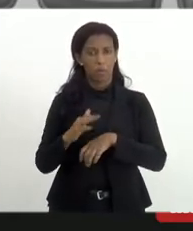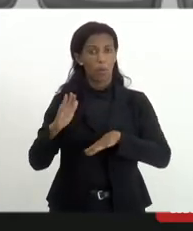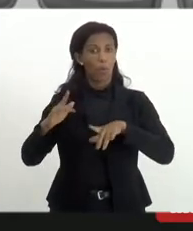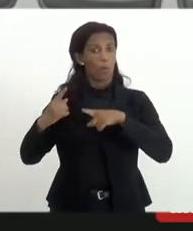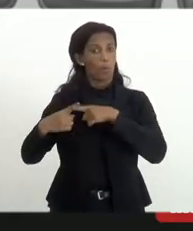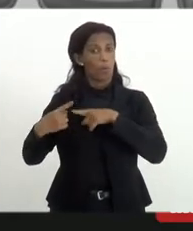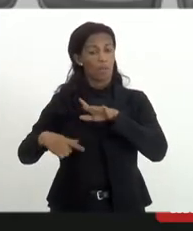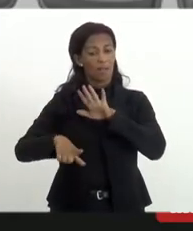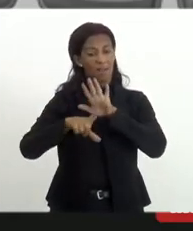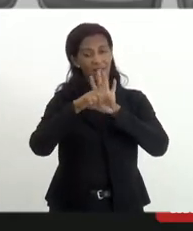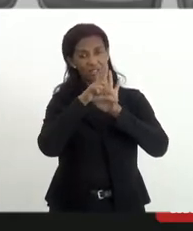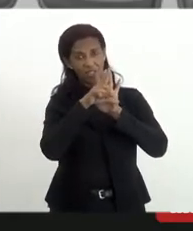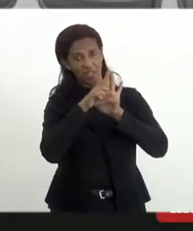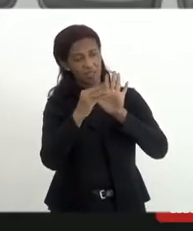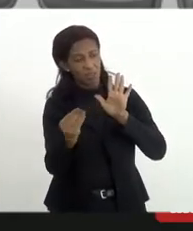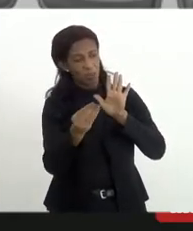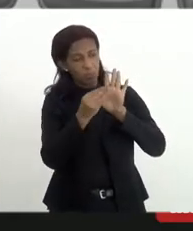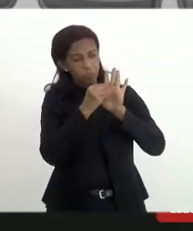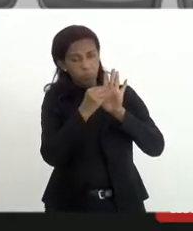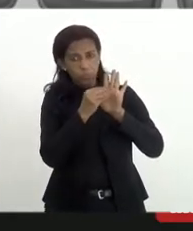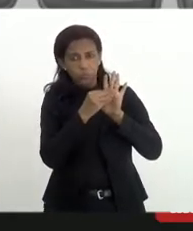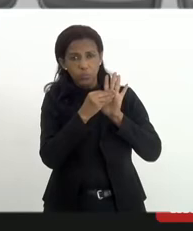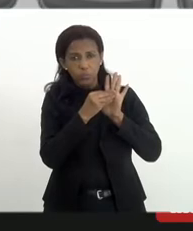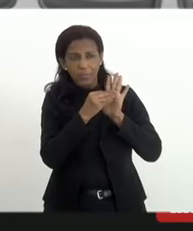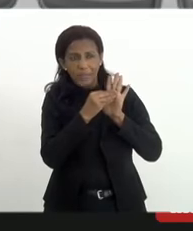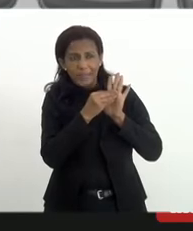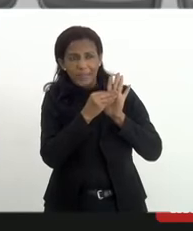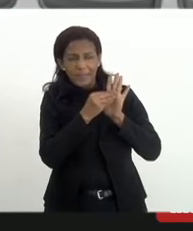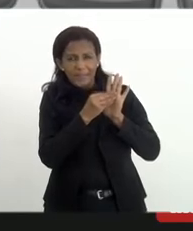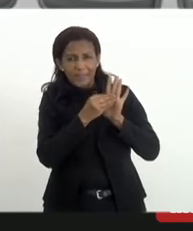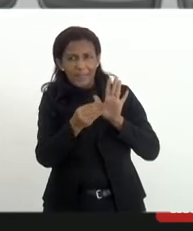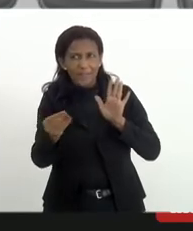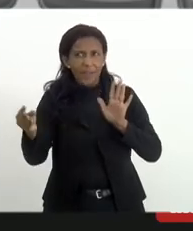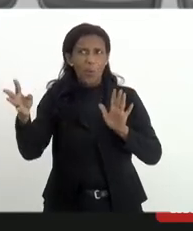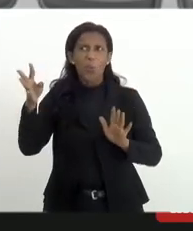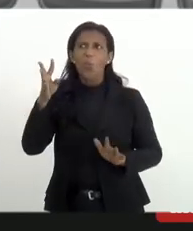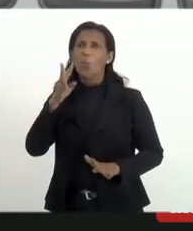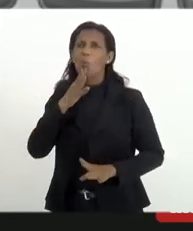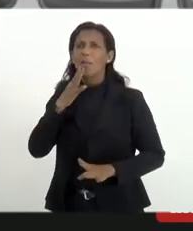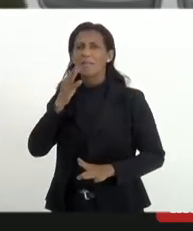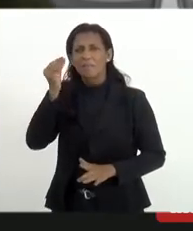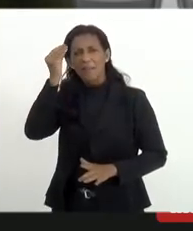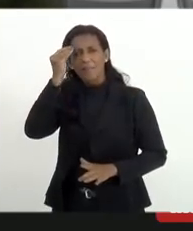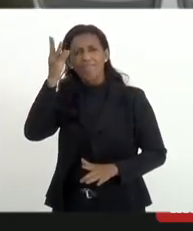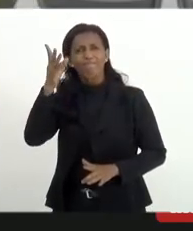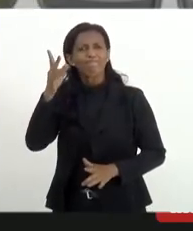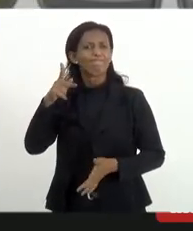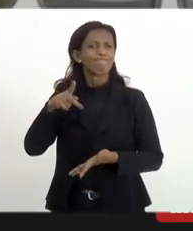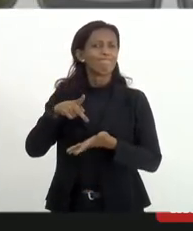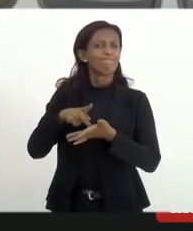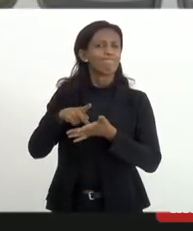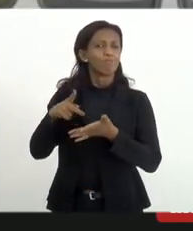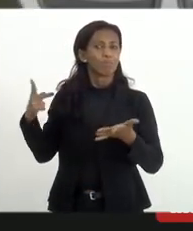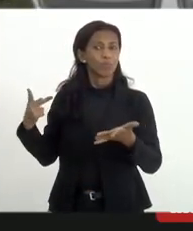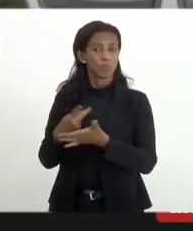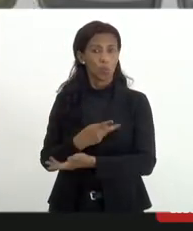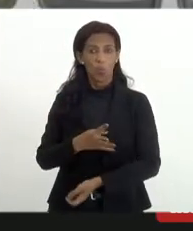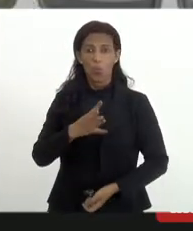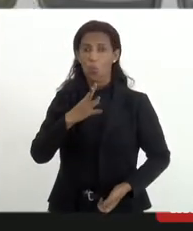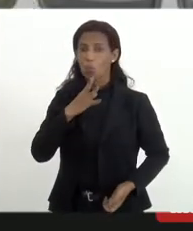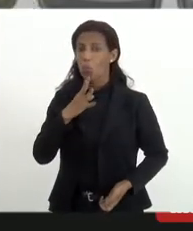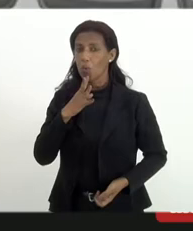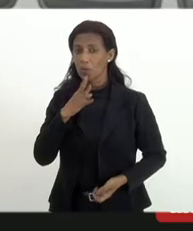legislação citada remete ao conhecimento dos fatos. Ora, por conhecimento dos fatos,